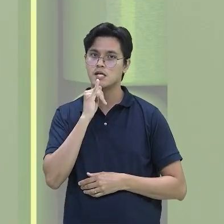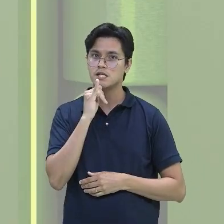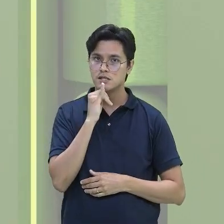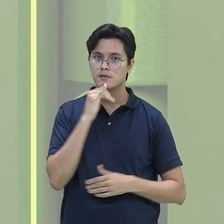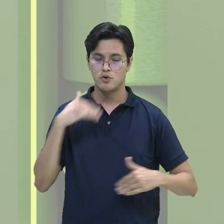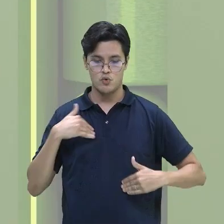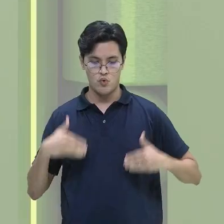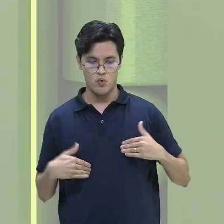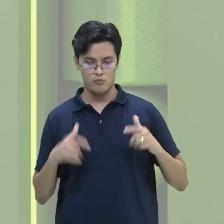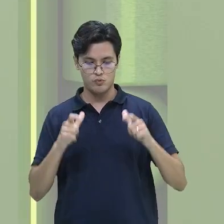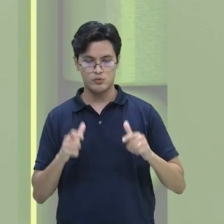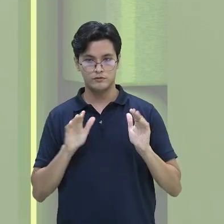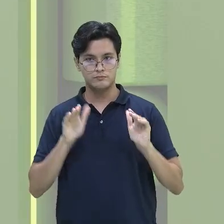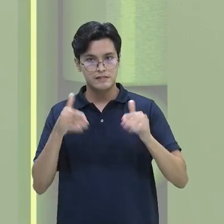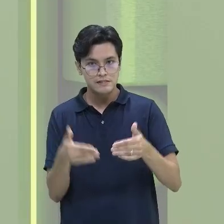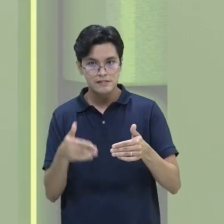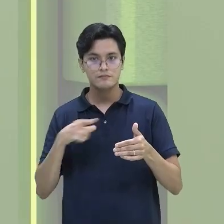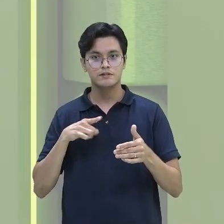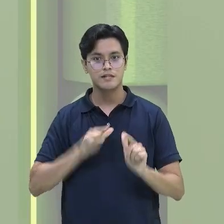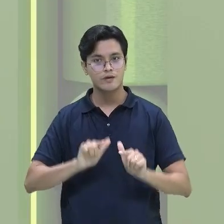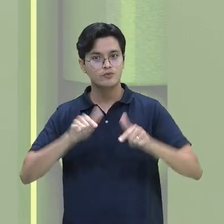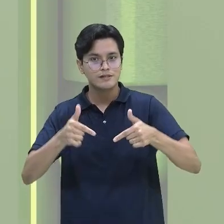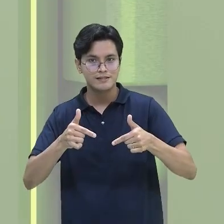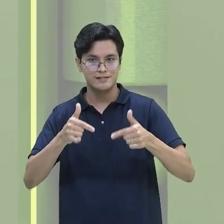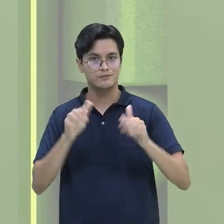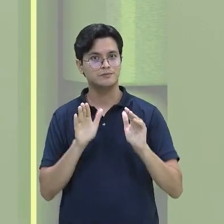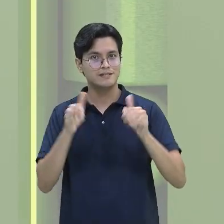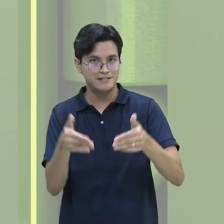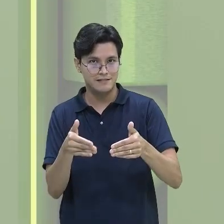vai estar trabalhando de forma específica, tá